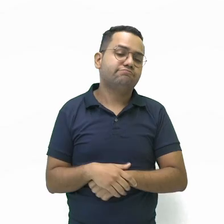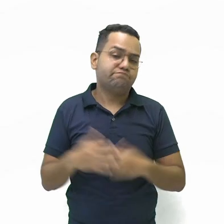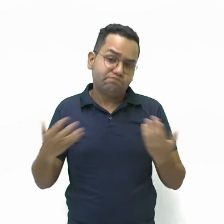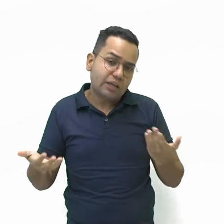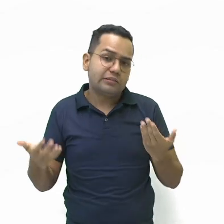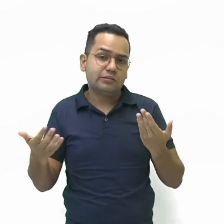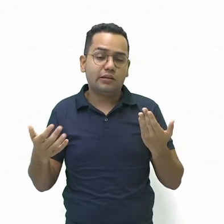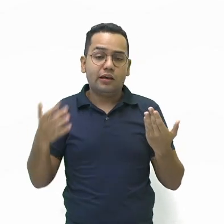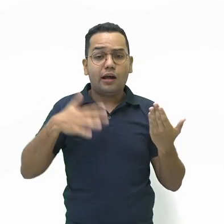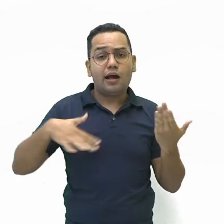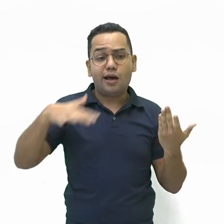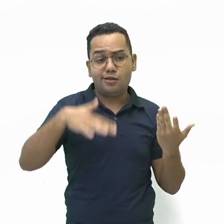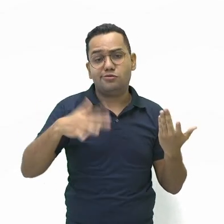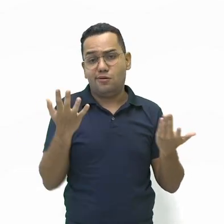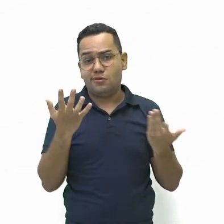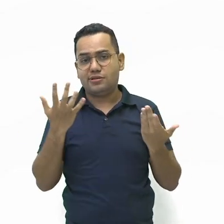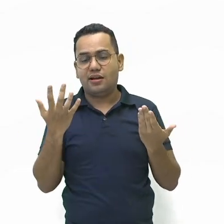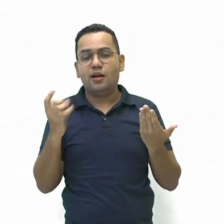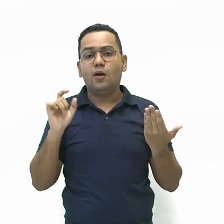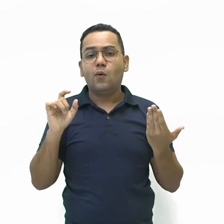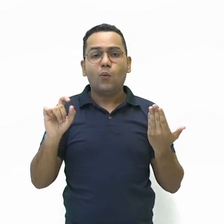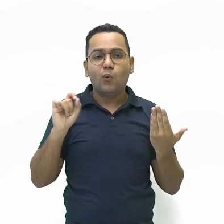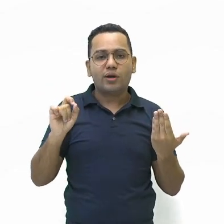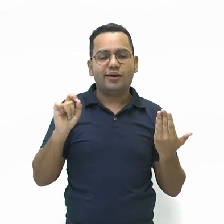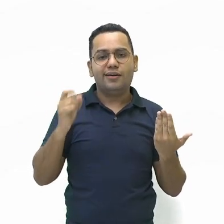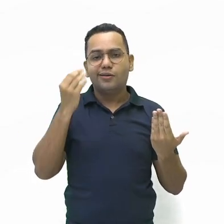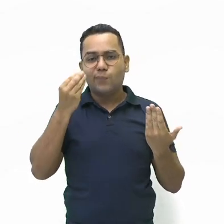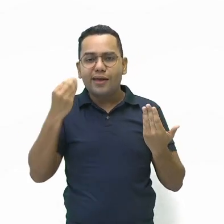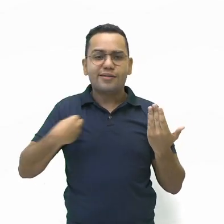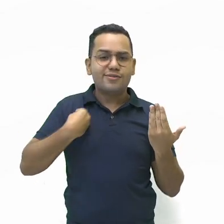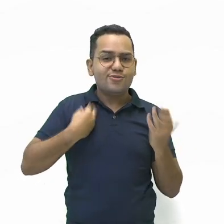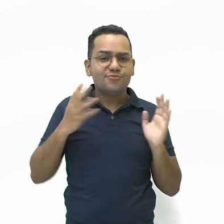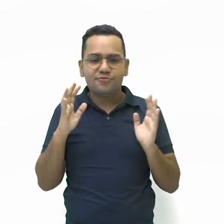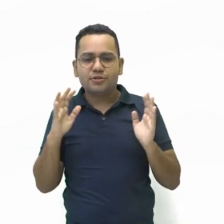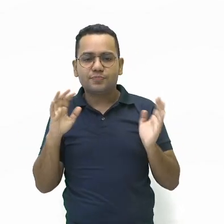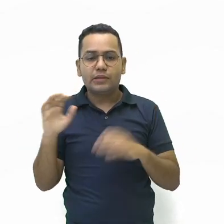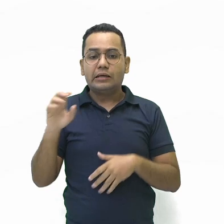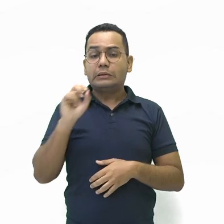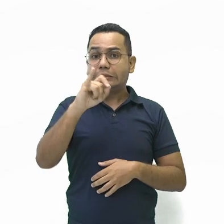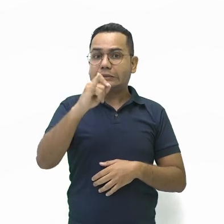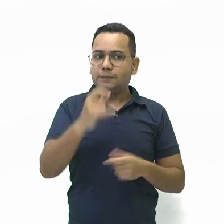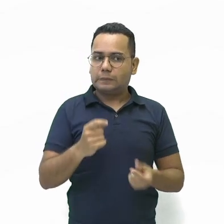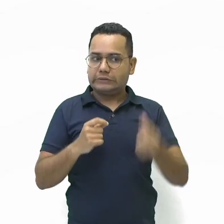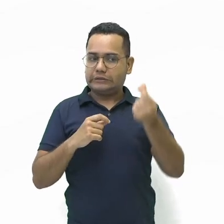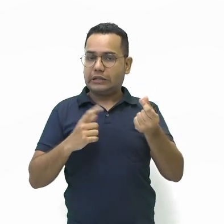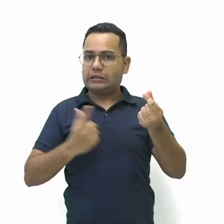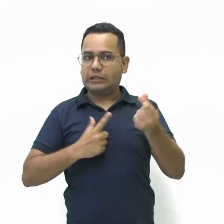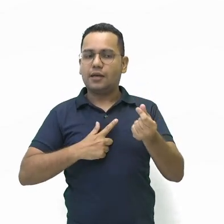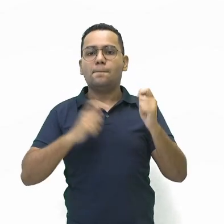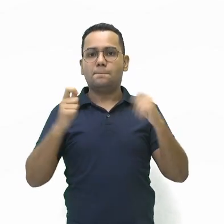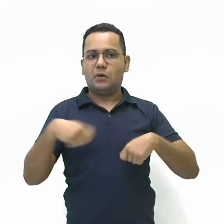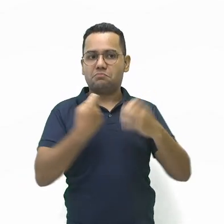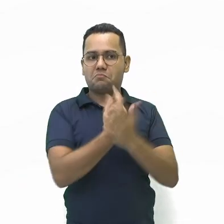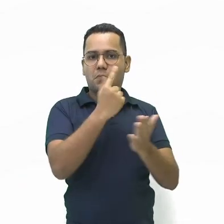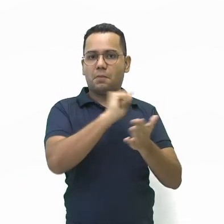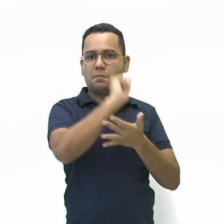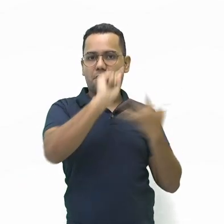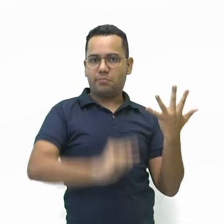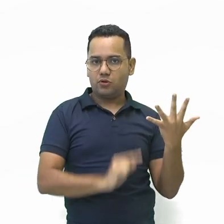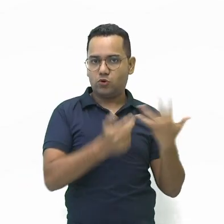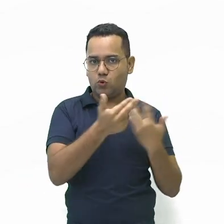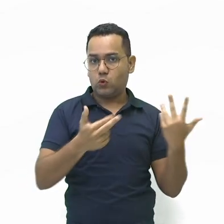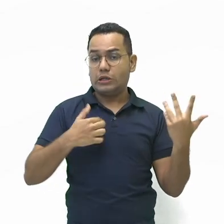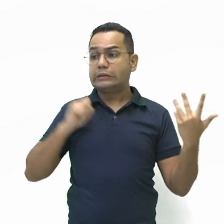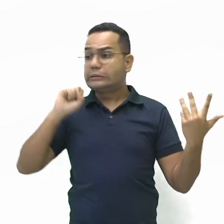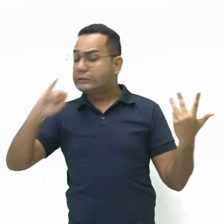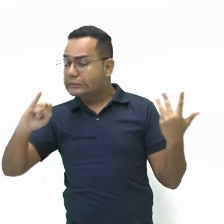gente vive e a tendência é isso continuar aí mesmo, né? Quem tem dinheiro consegue ter acesso a tudo aí. Quem não tem, tem que ficar correndo atrás e